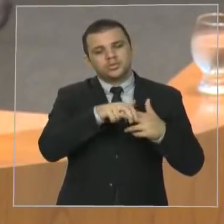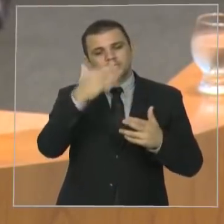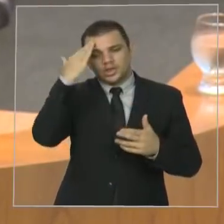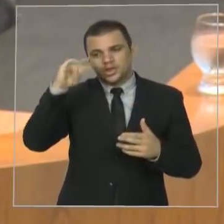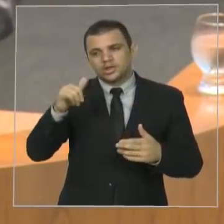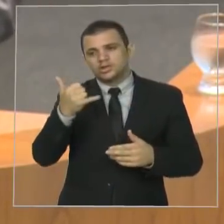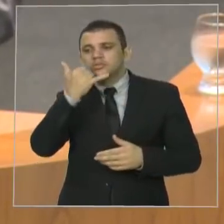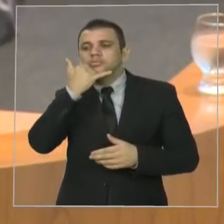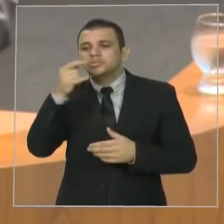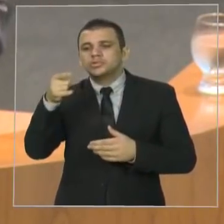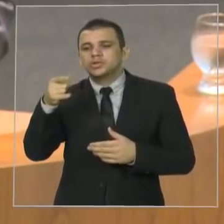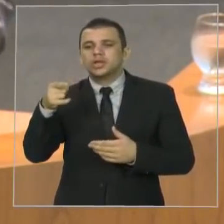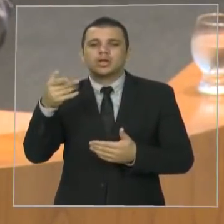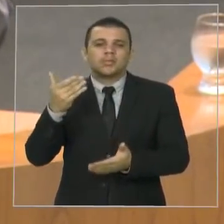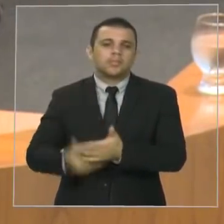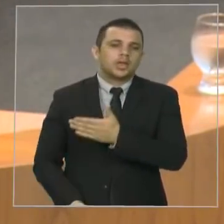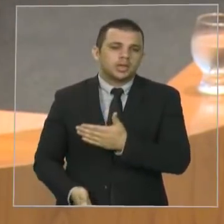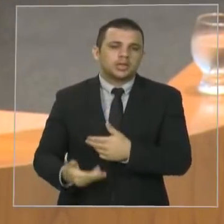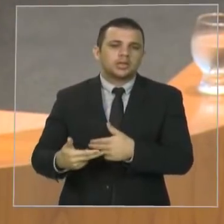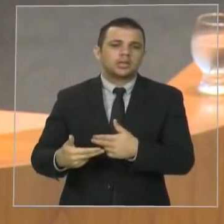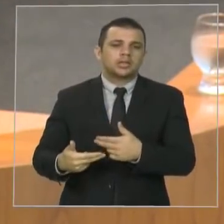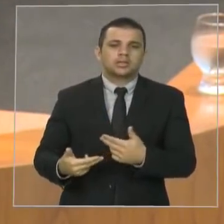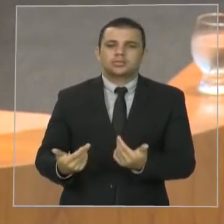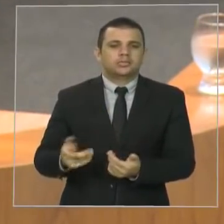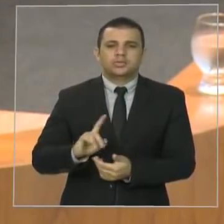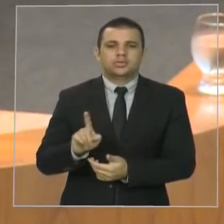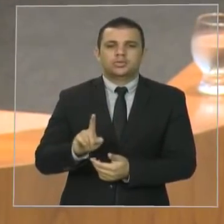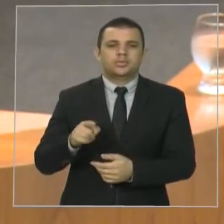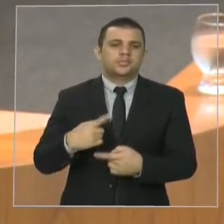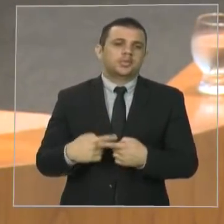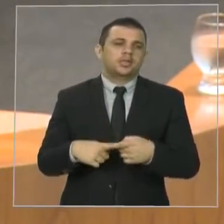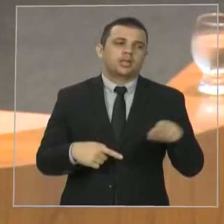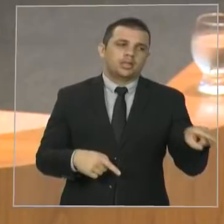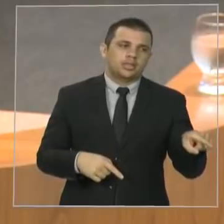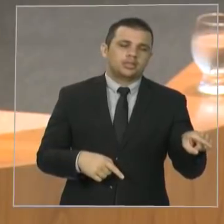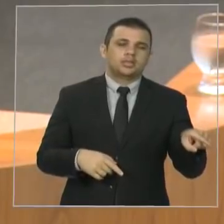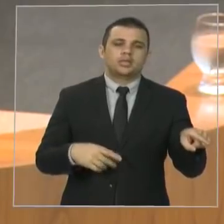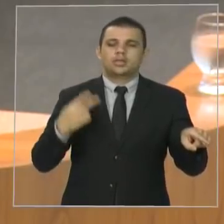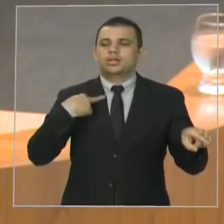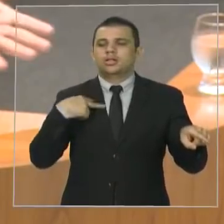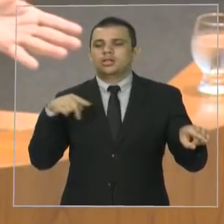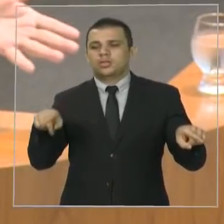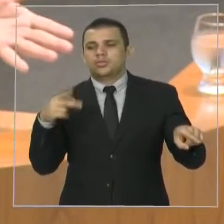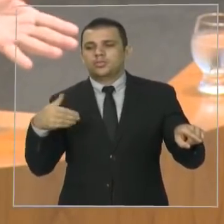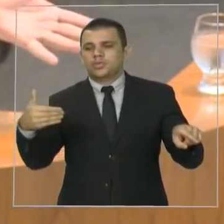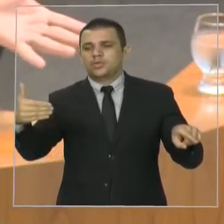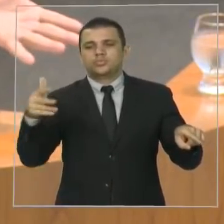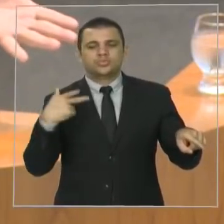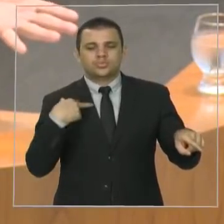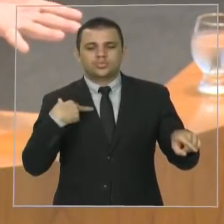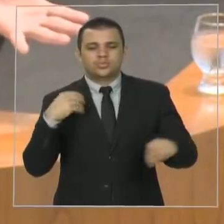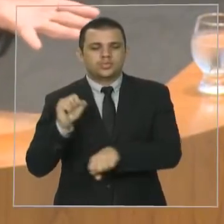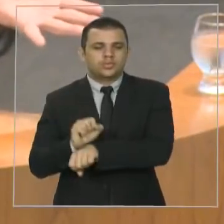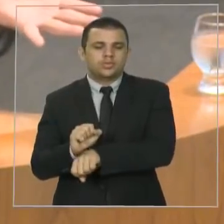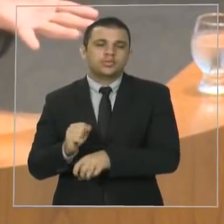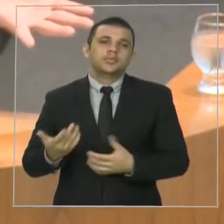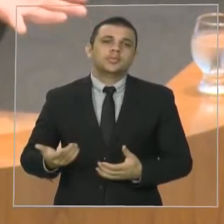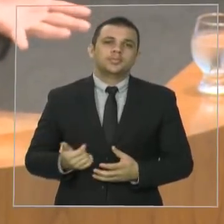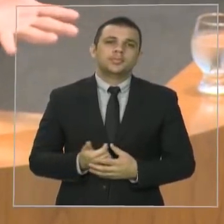Uma irresponsabilidade do presidente da República. Eu penso que ele viu que não tinha